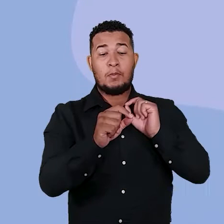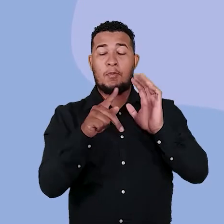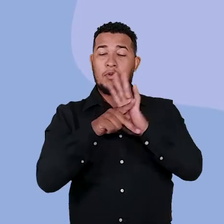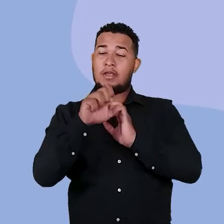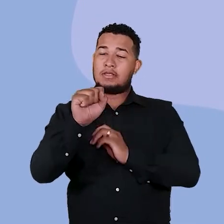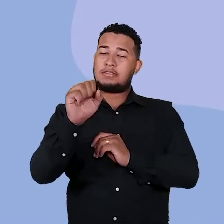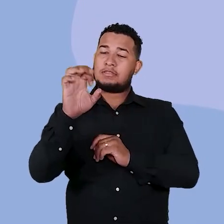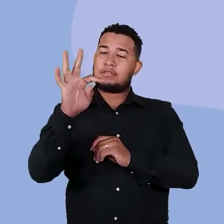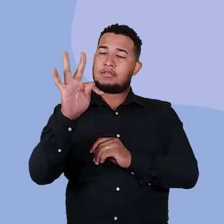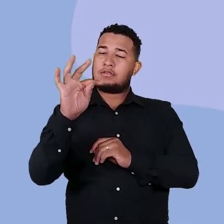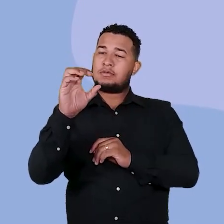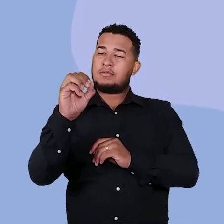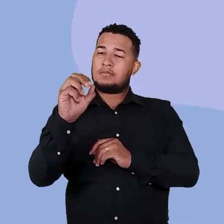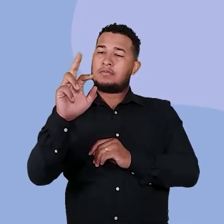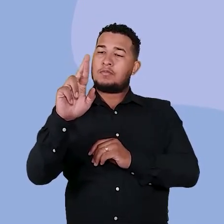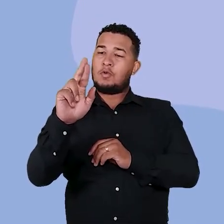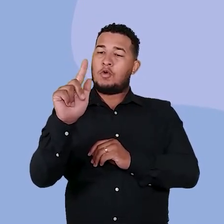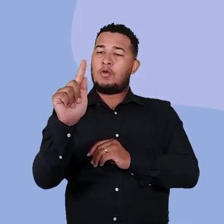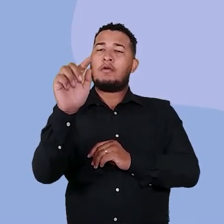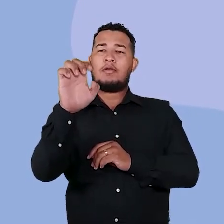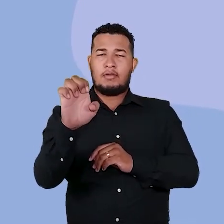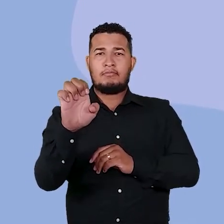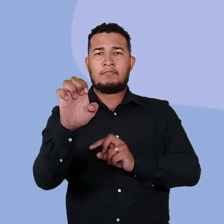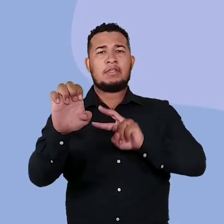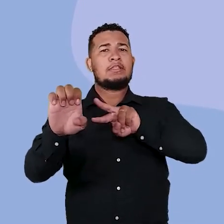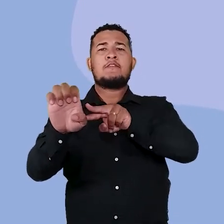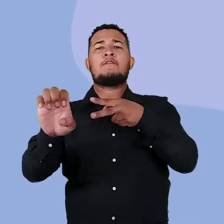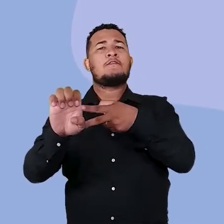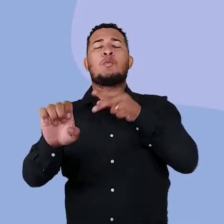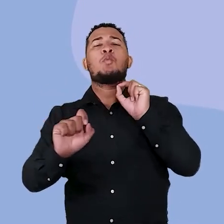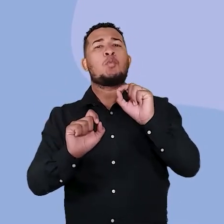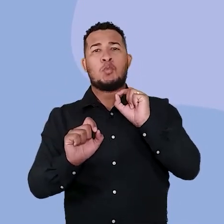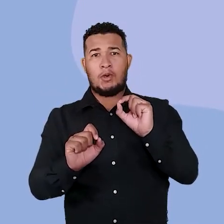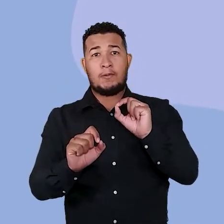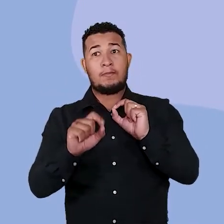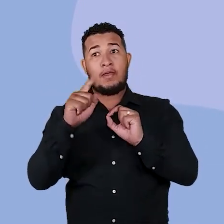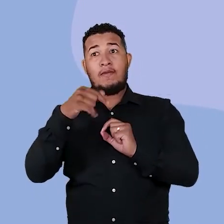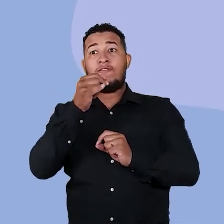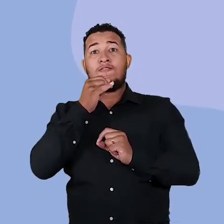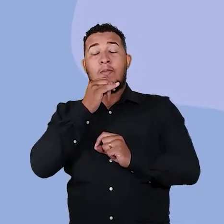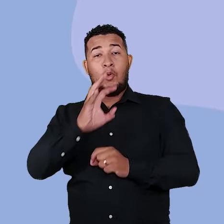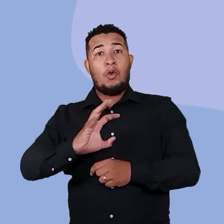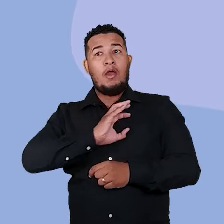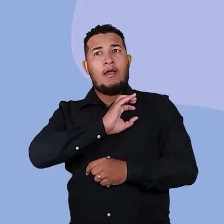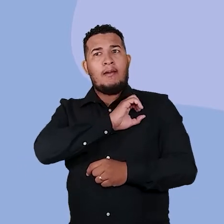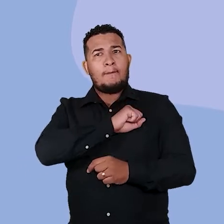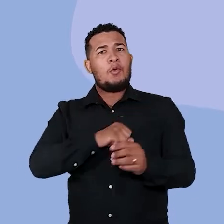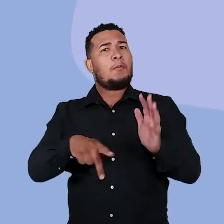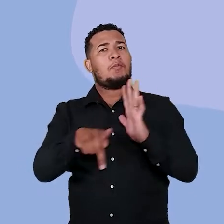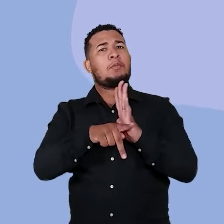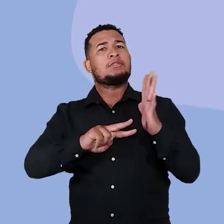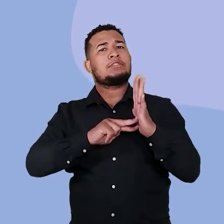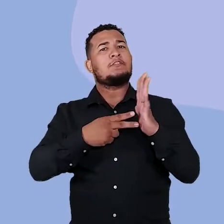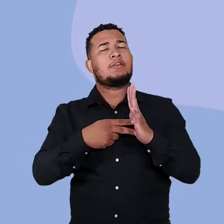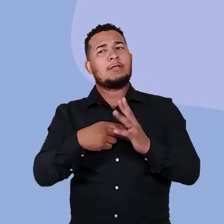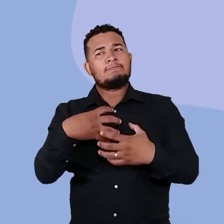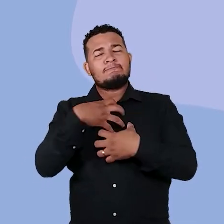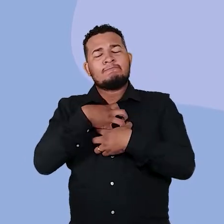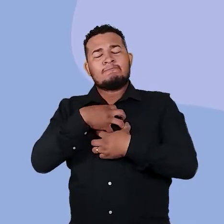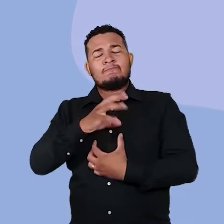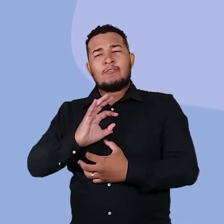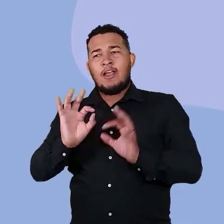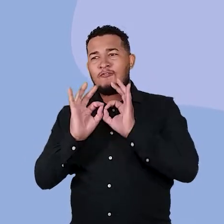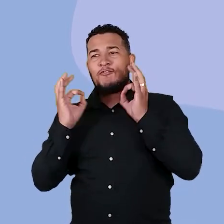é storge. Essa palavra diz respeito ao amor num